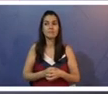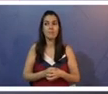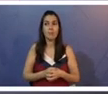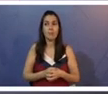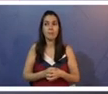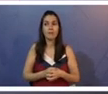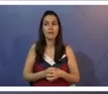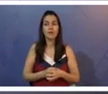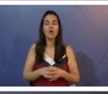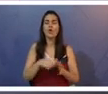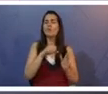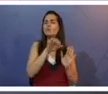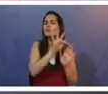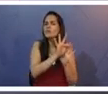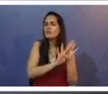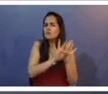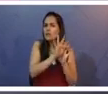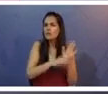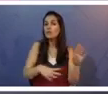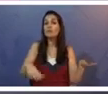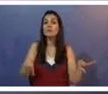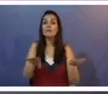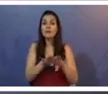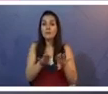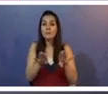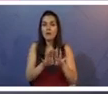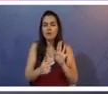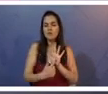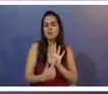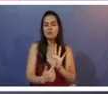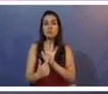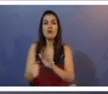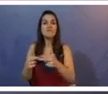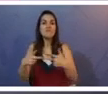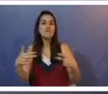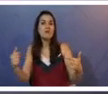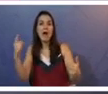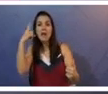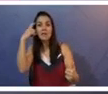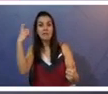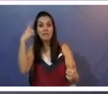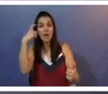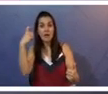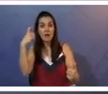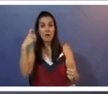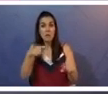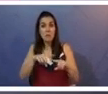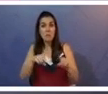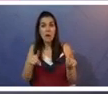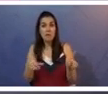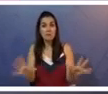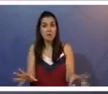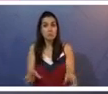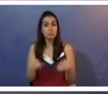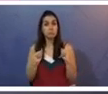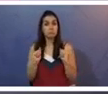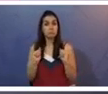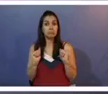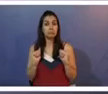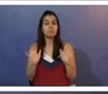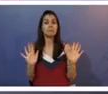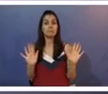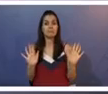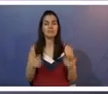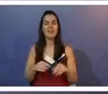polêmico, também, o enunciador ele expõe as várias ideias, sem tomar partido, sem defender uma ideia